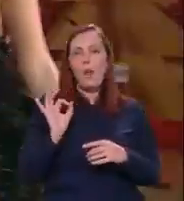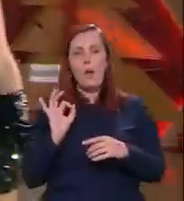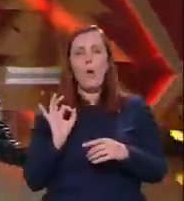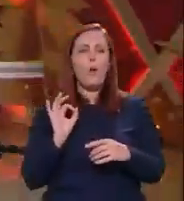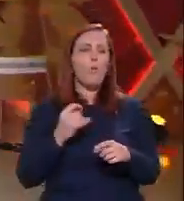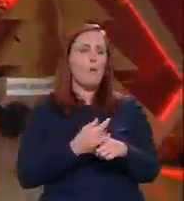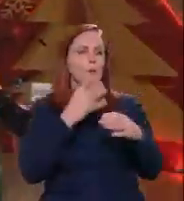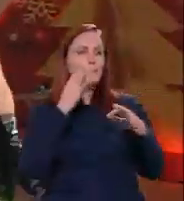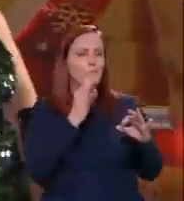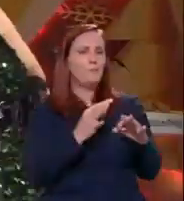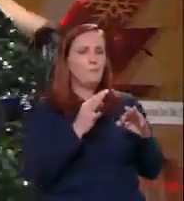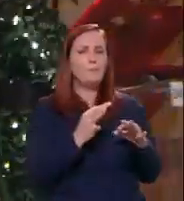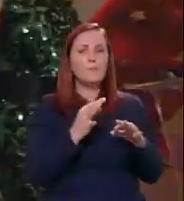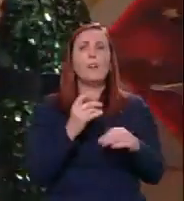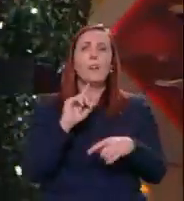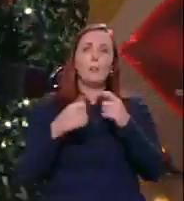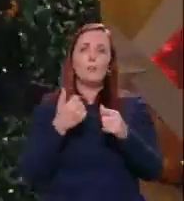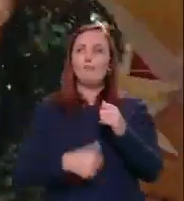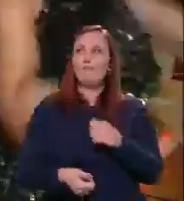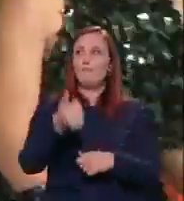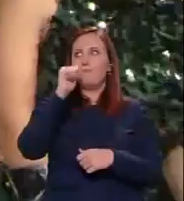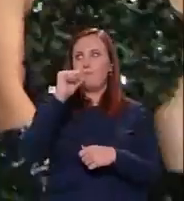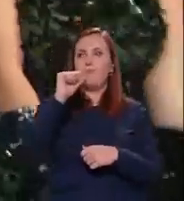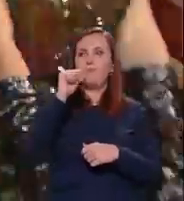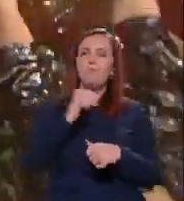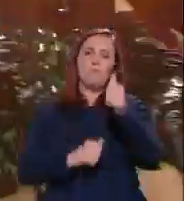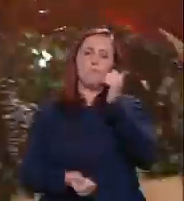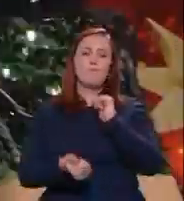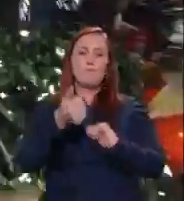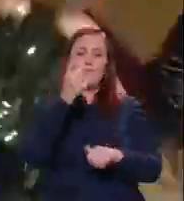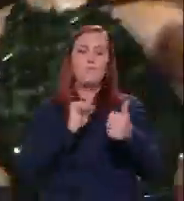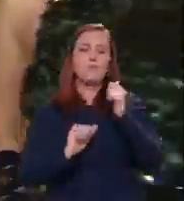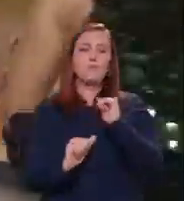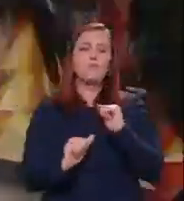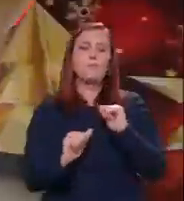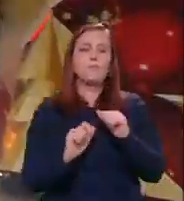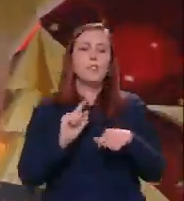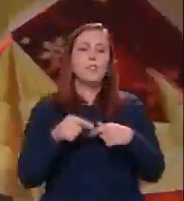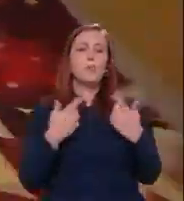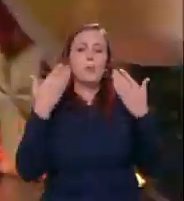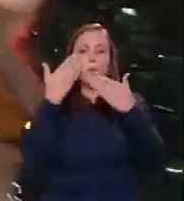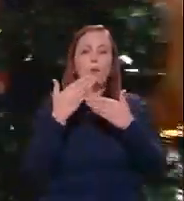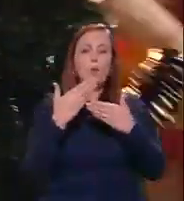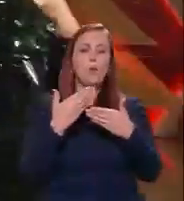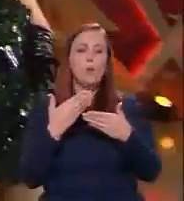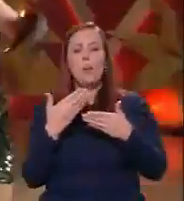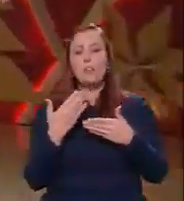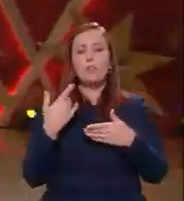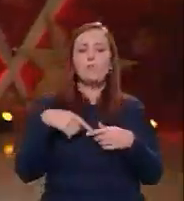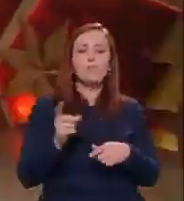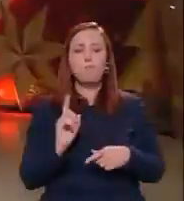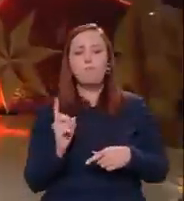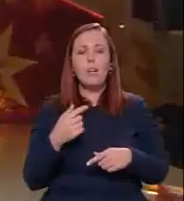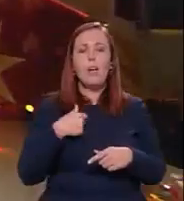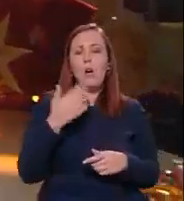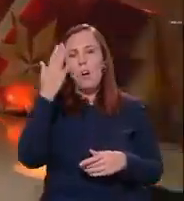pedaço, e a bota acima e bota abaixo. Só uma noite vai, não vai, não acho